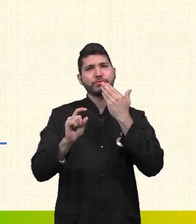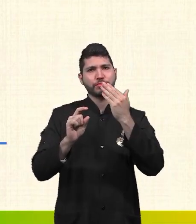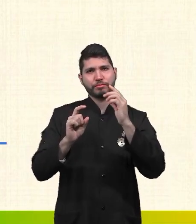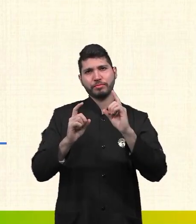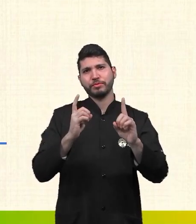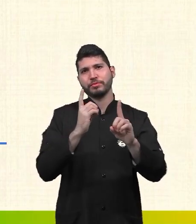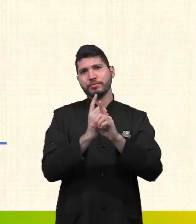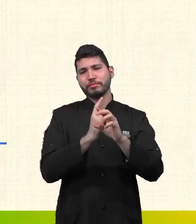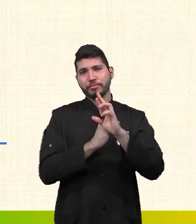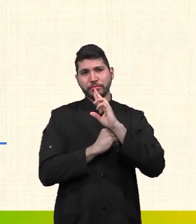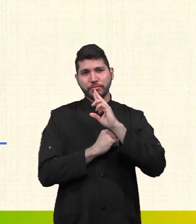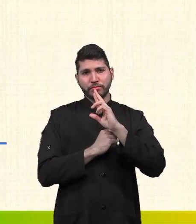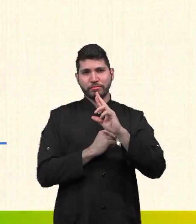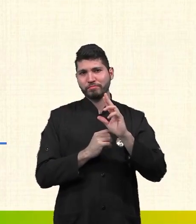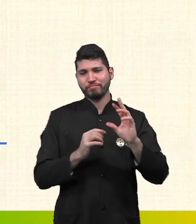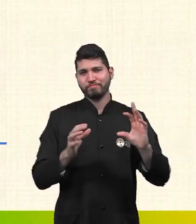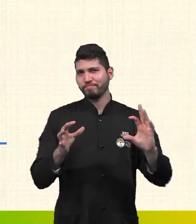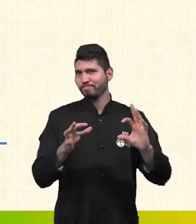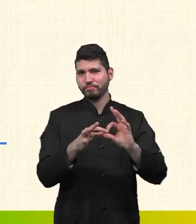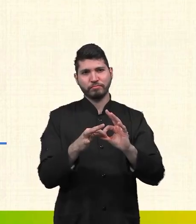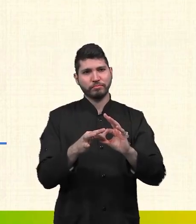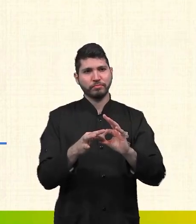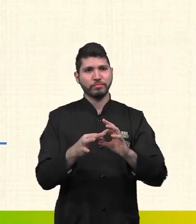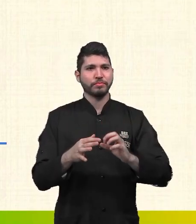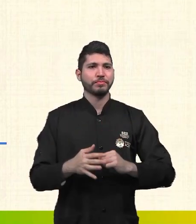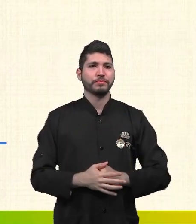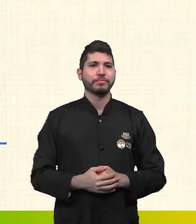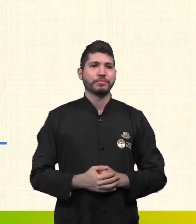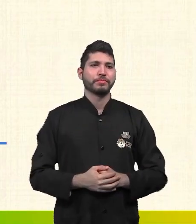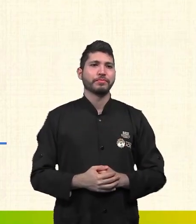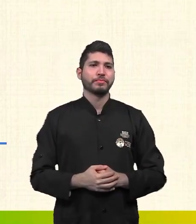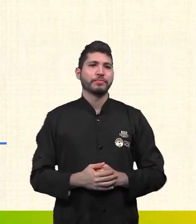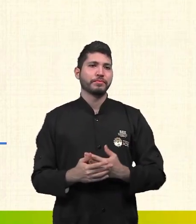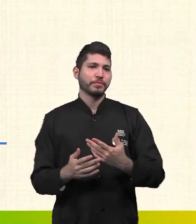o personagem está contente com a sua ação.